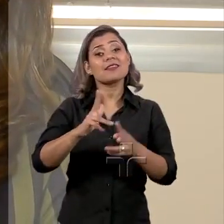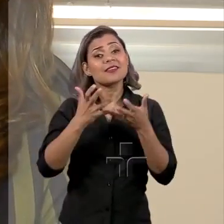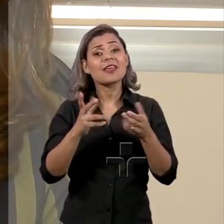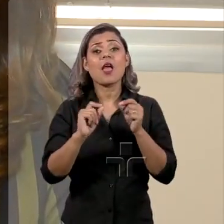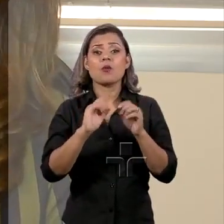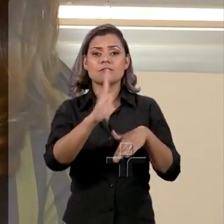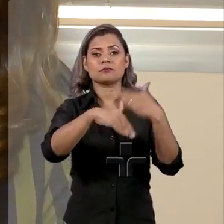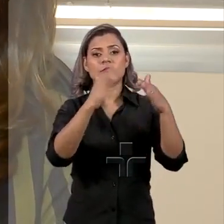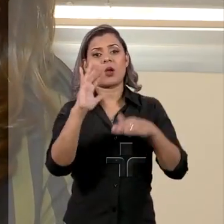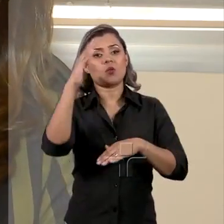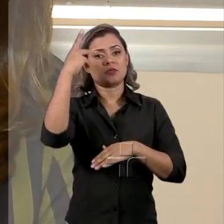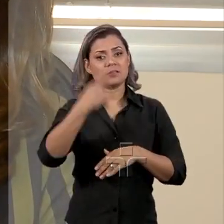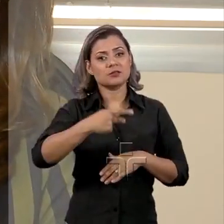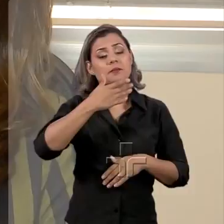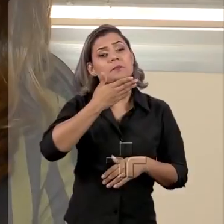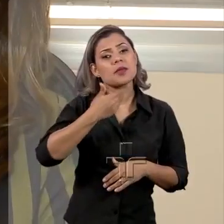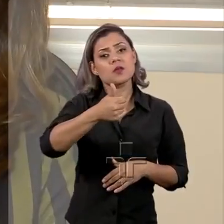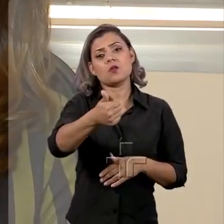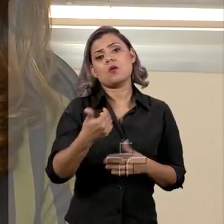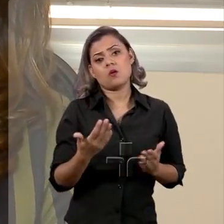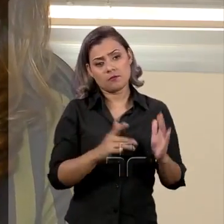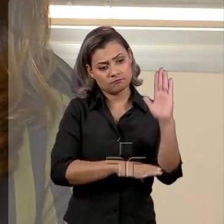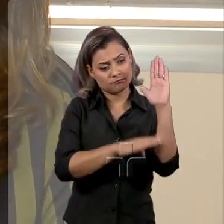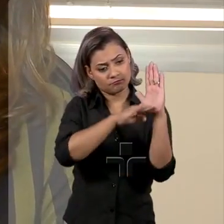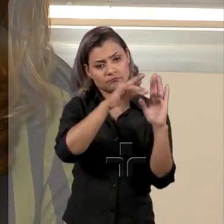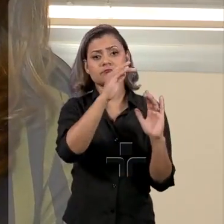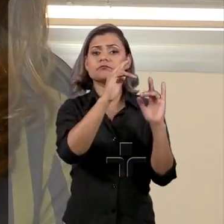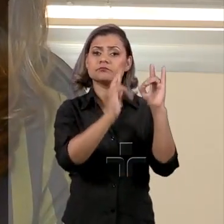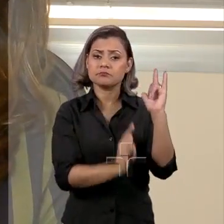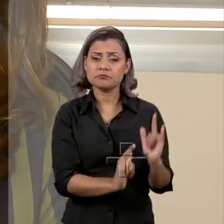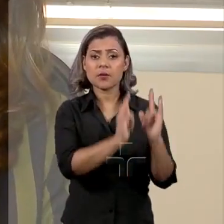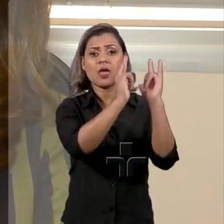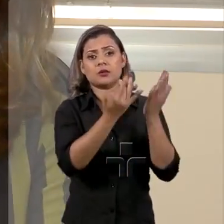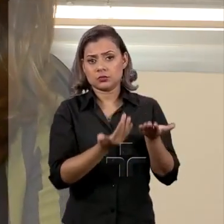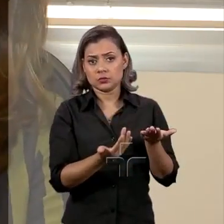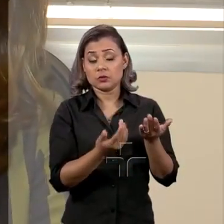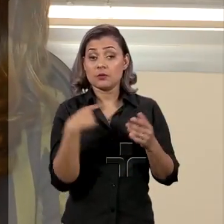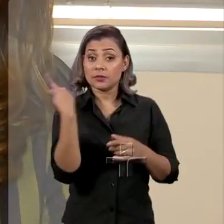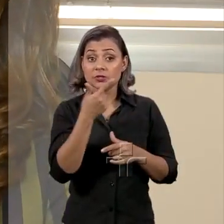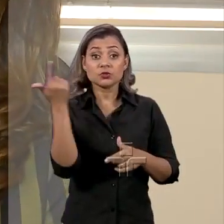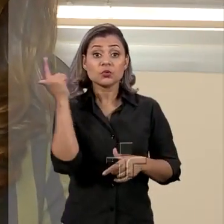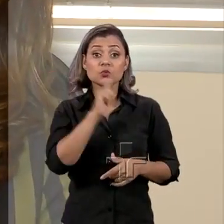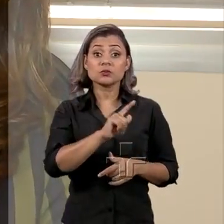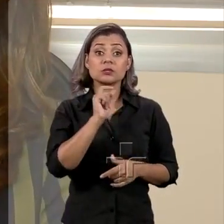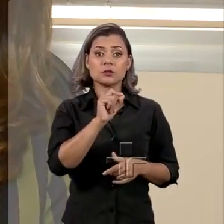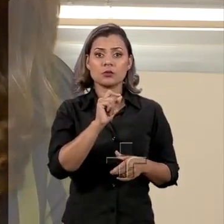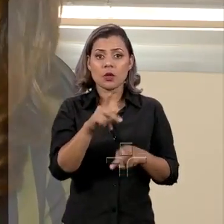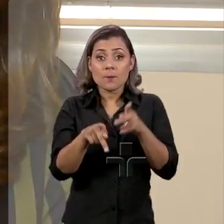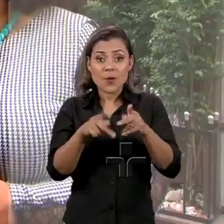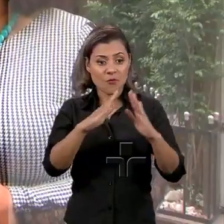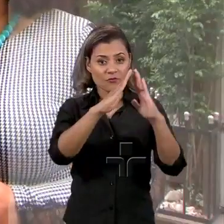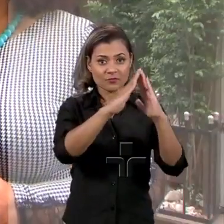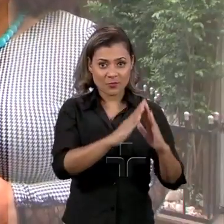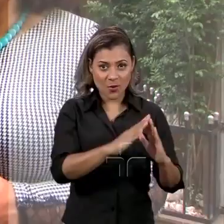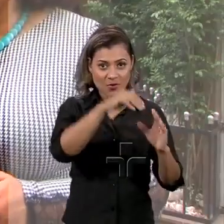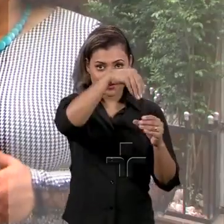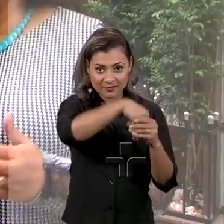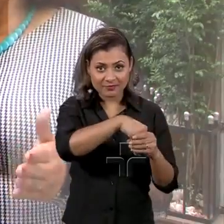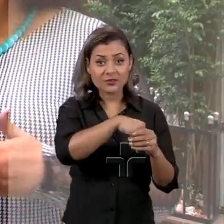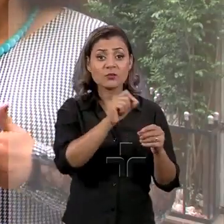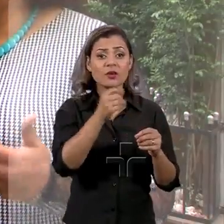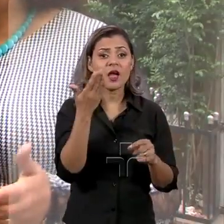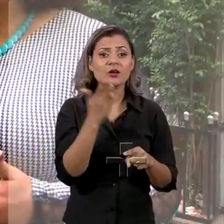que as coisas aconteçam como elas têm que acontecer. Então, para que a gente consiga, o condômino consiga dar uma chance. Com mudança